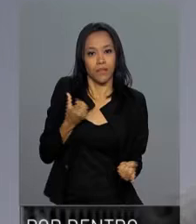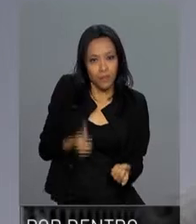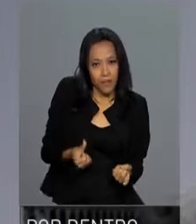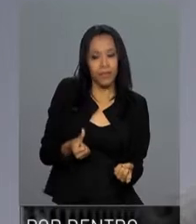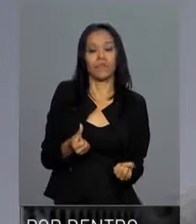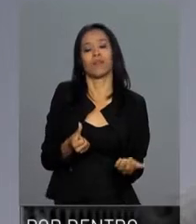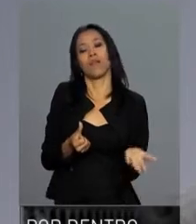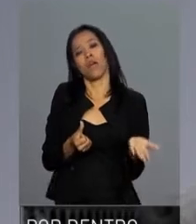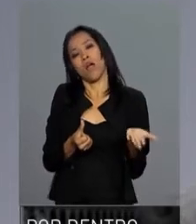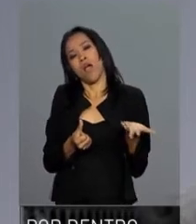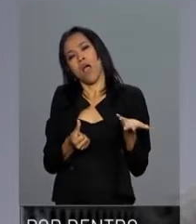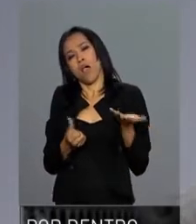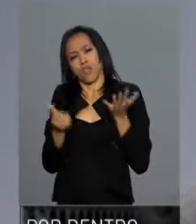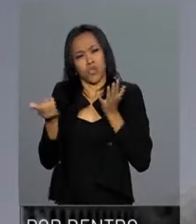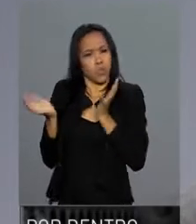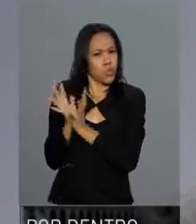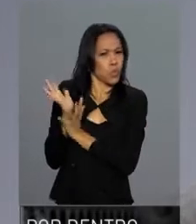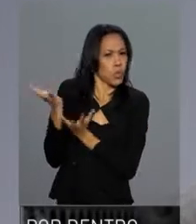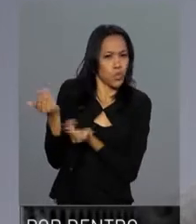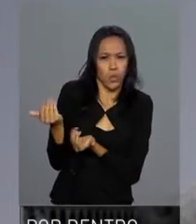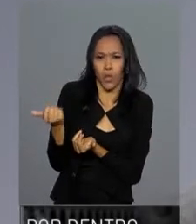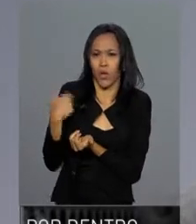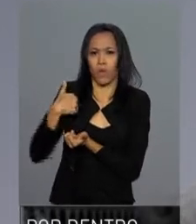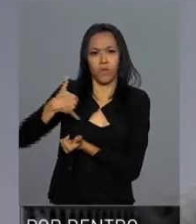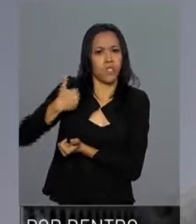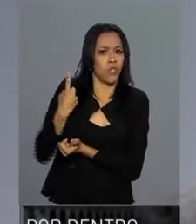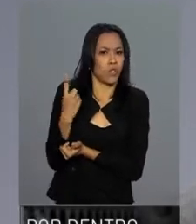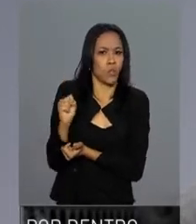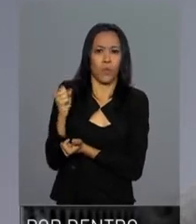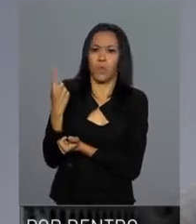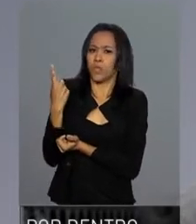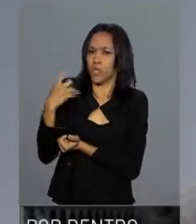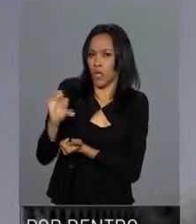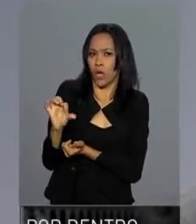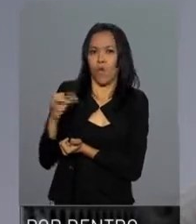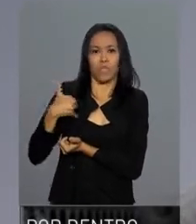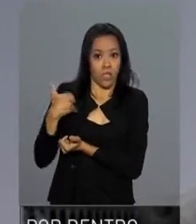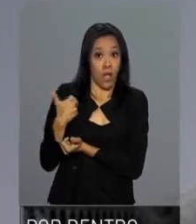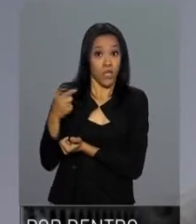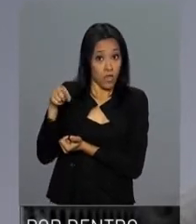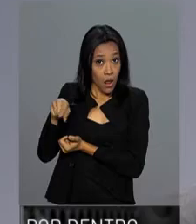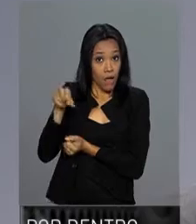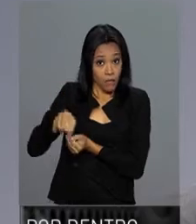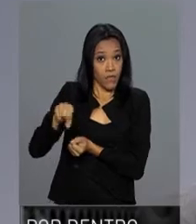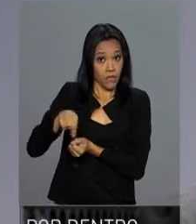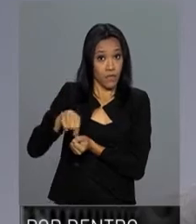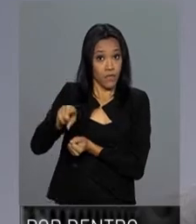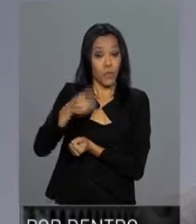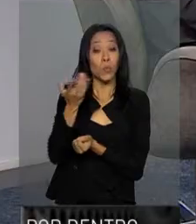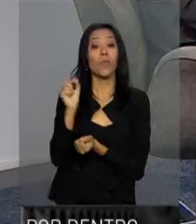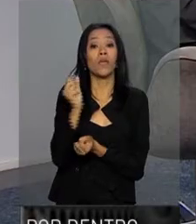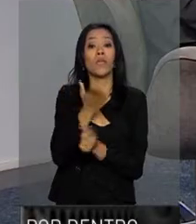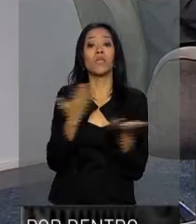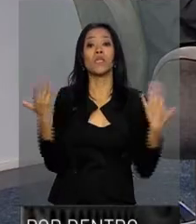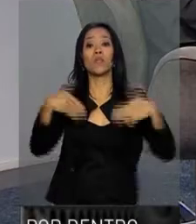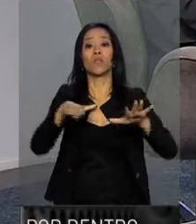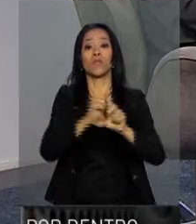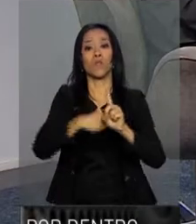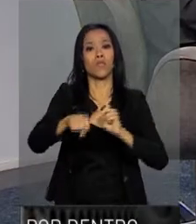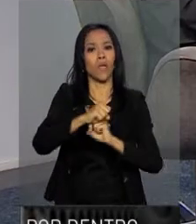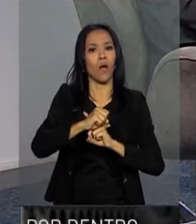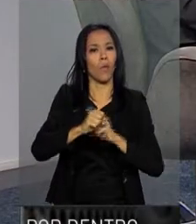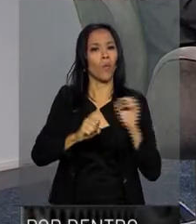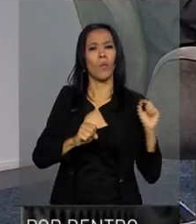12 jovens de 18 e 19 anos de idade realizando atividades de inclusão social ou